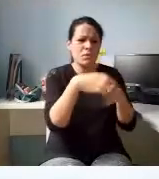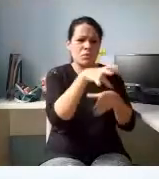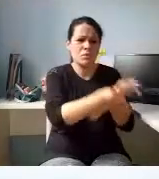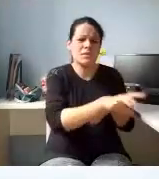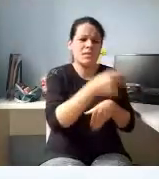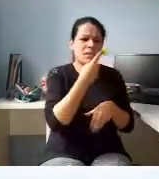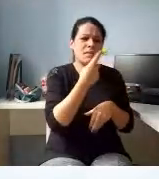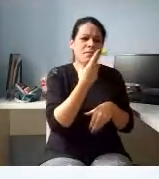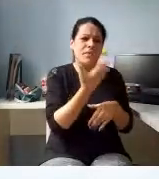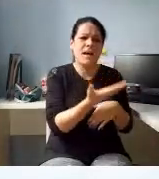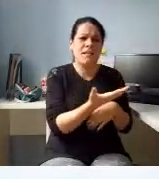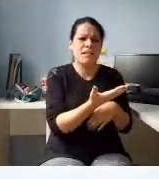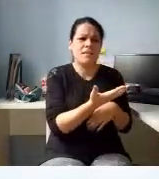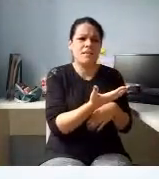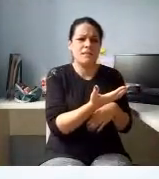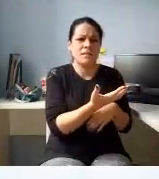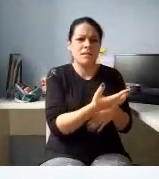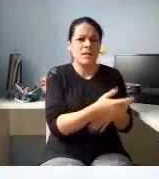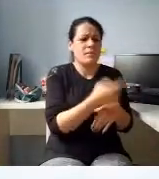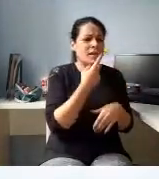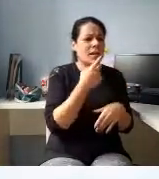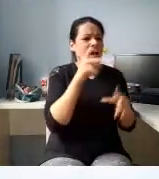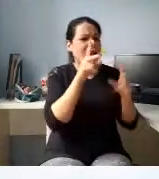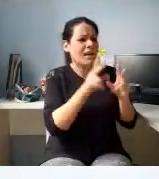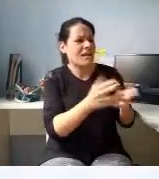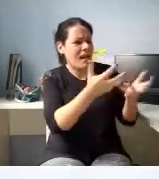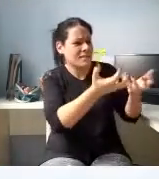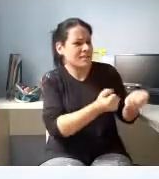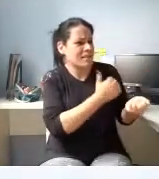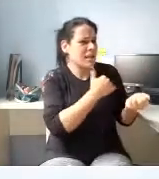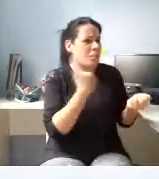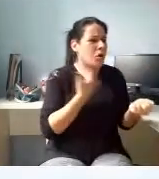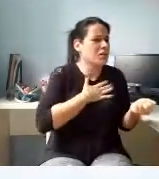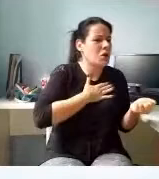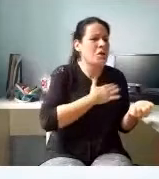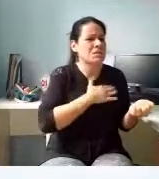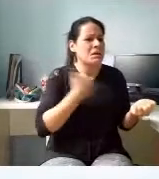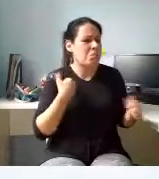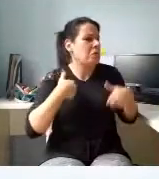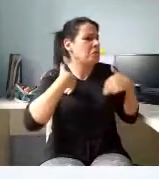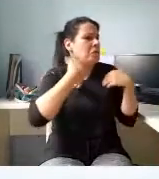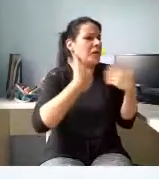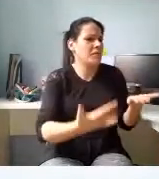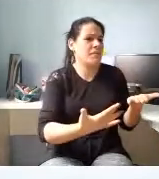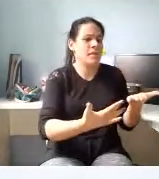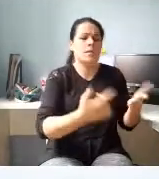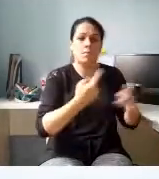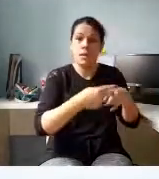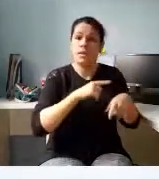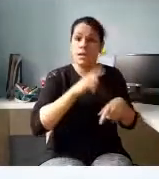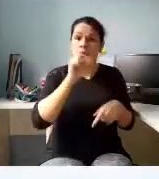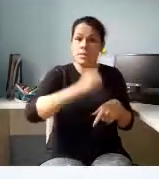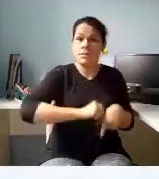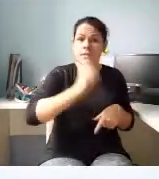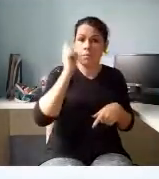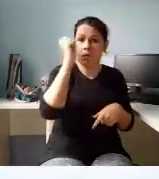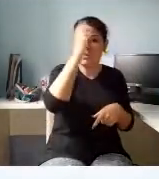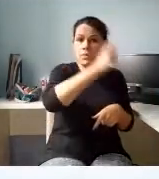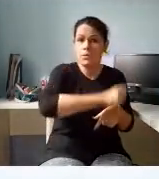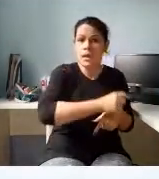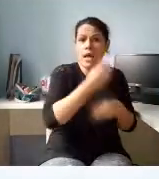relação assim com a vida, assim com a morte, enfim, assim com a política Sim, econômica. Então, realmente, há uma dificuldade disso. Ou seja, como é que eu